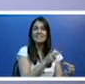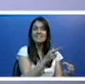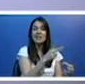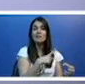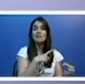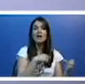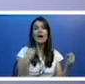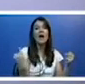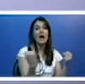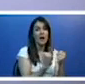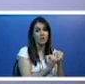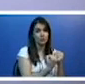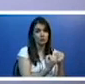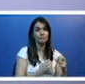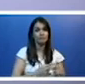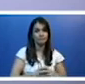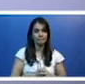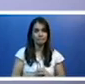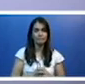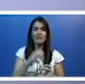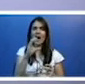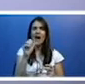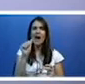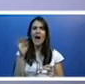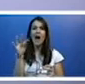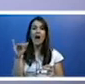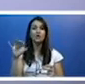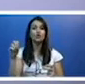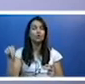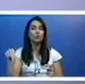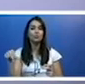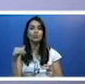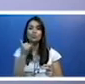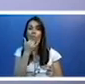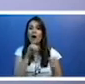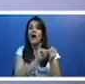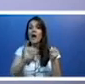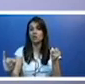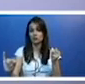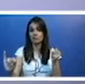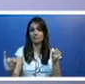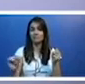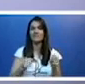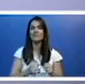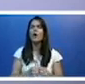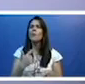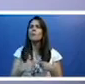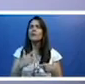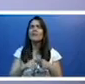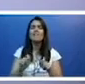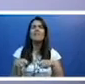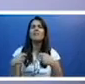Um cátion é aquele átomo que doa elétrons. Esse cátion aqui vai ser